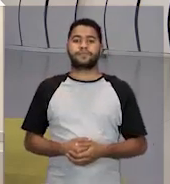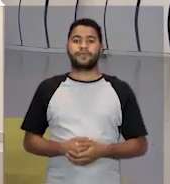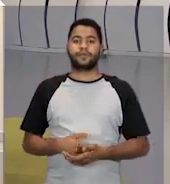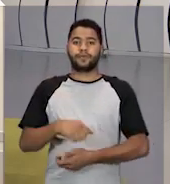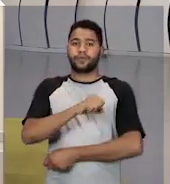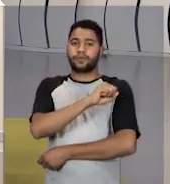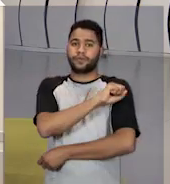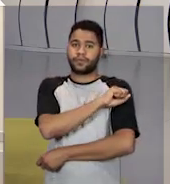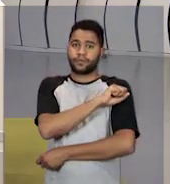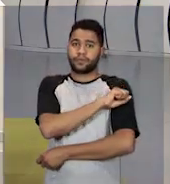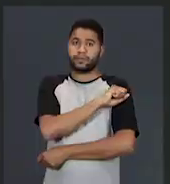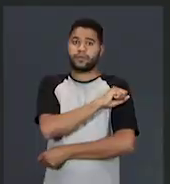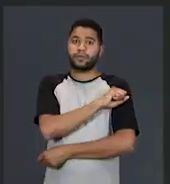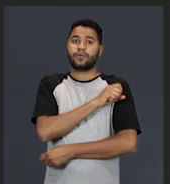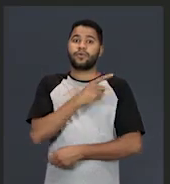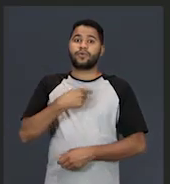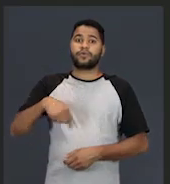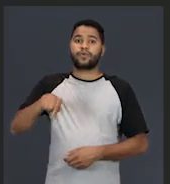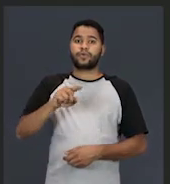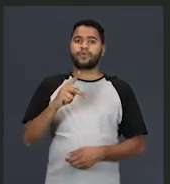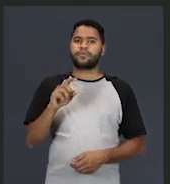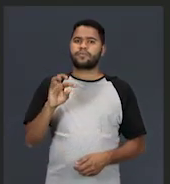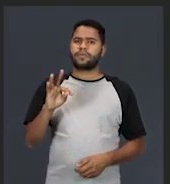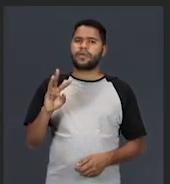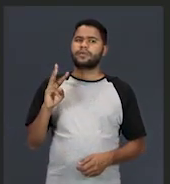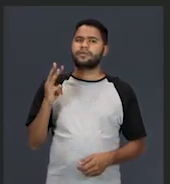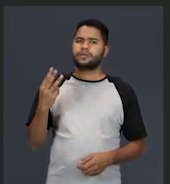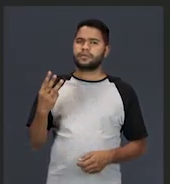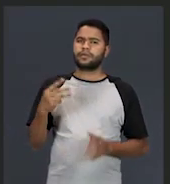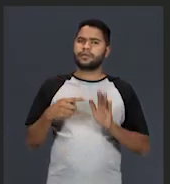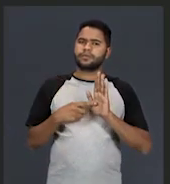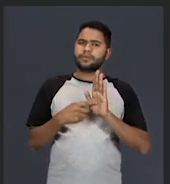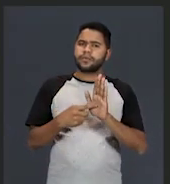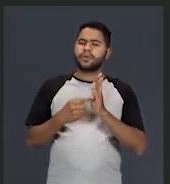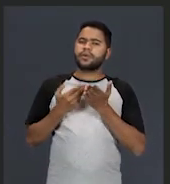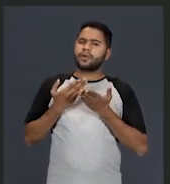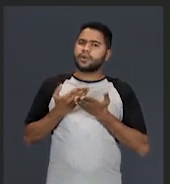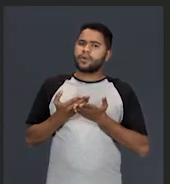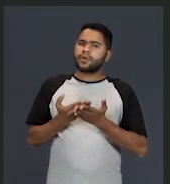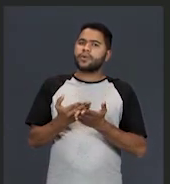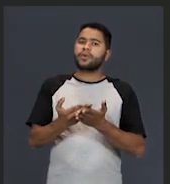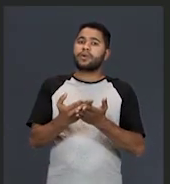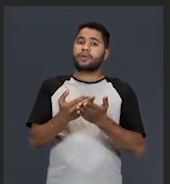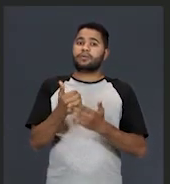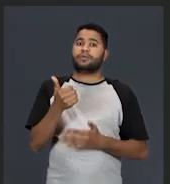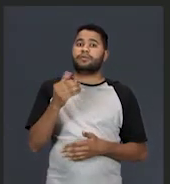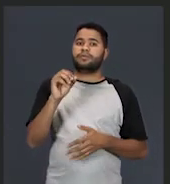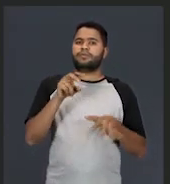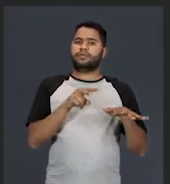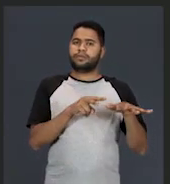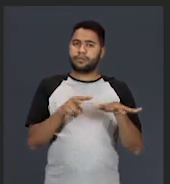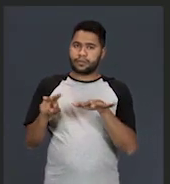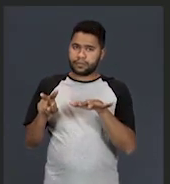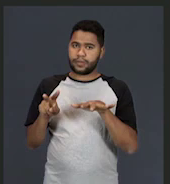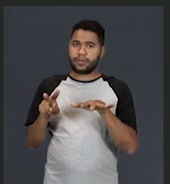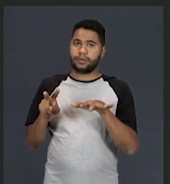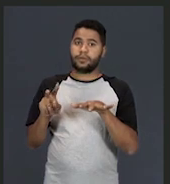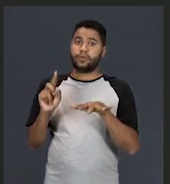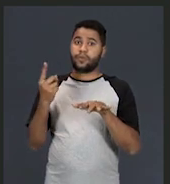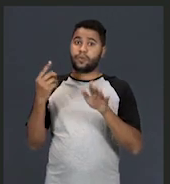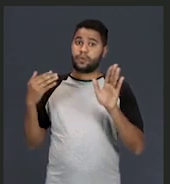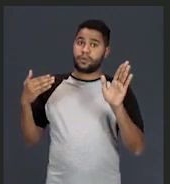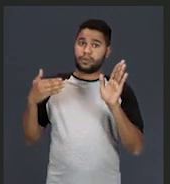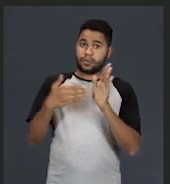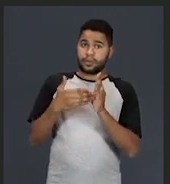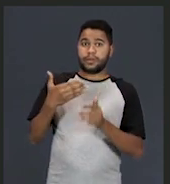8º ano, estamos no PET 3. Vou mostrar para vocês o que a gente vai estudar nas 10 semanas agora, semana 1 a semana